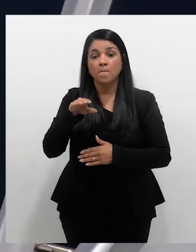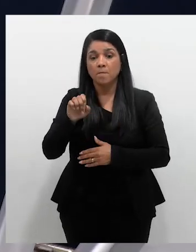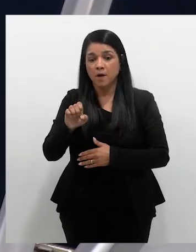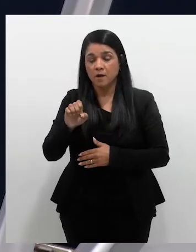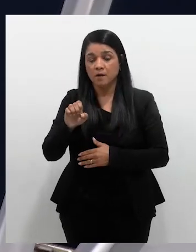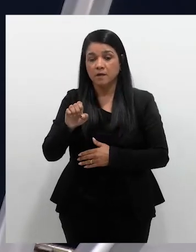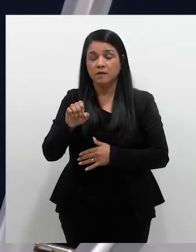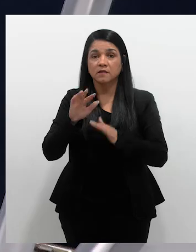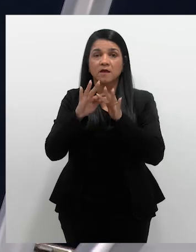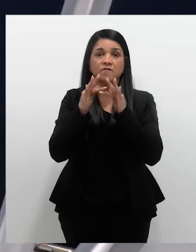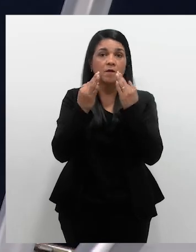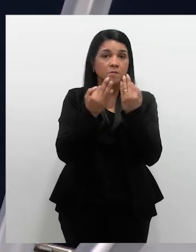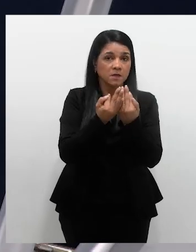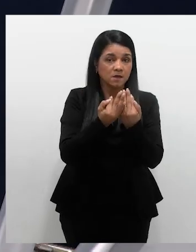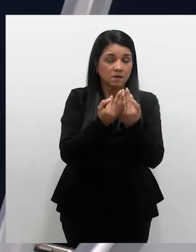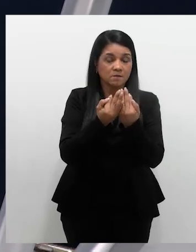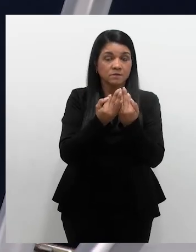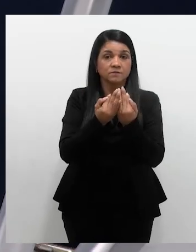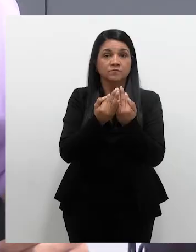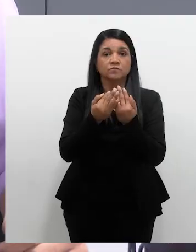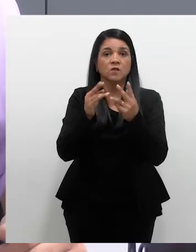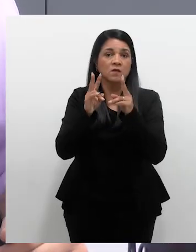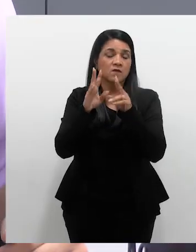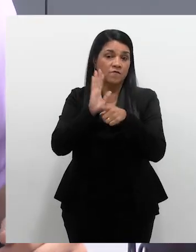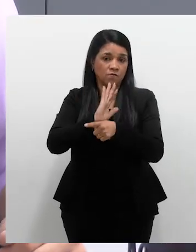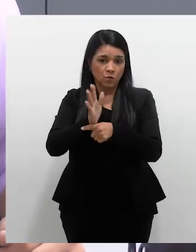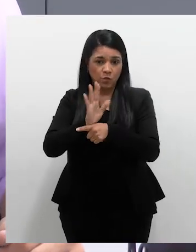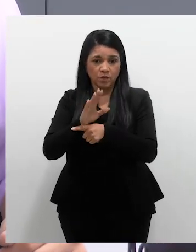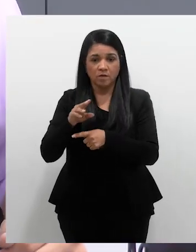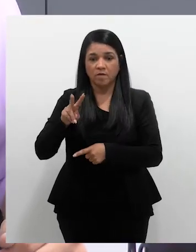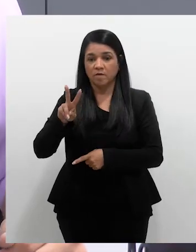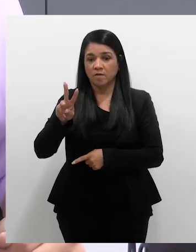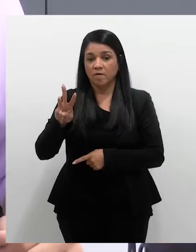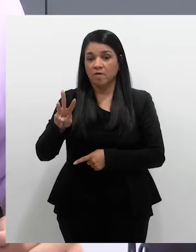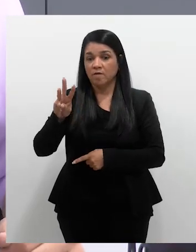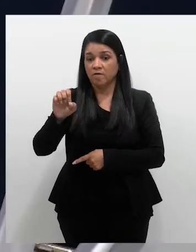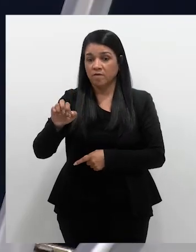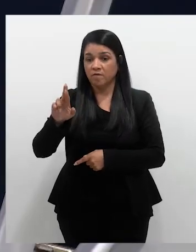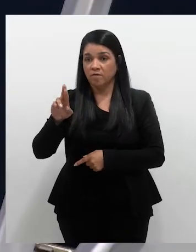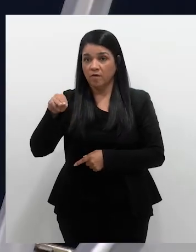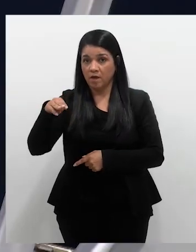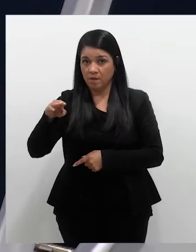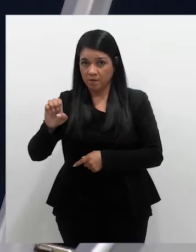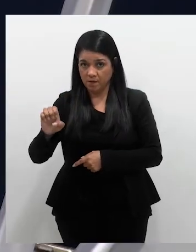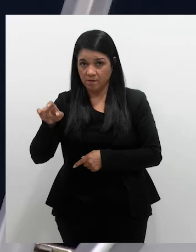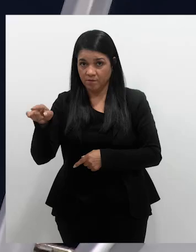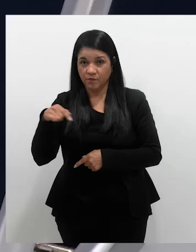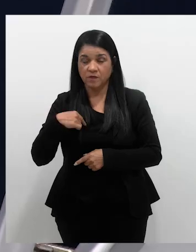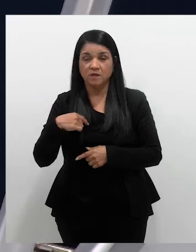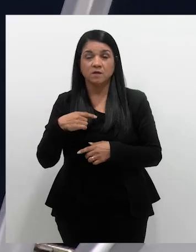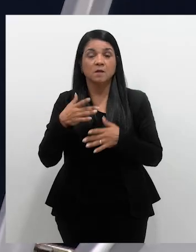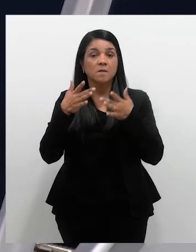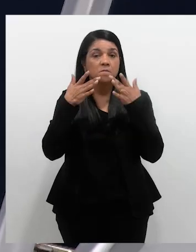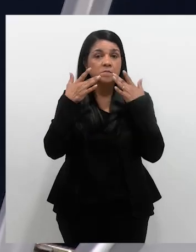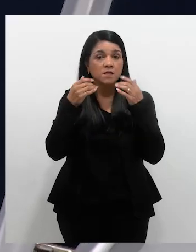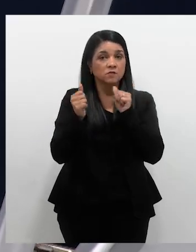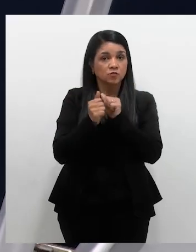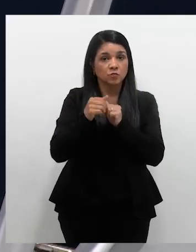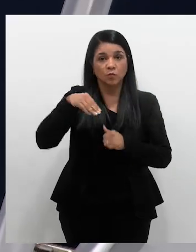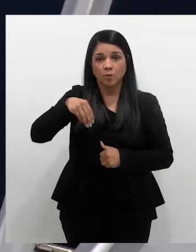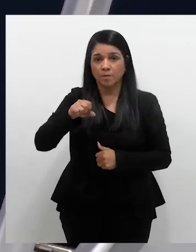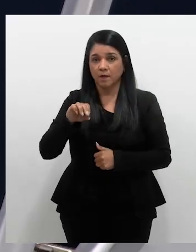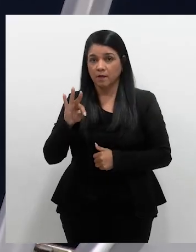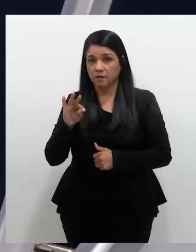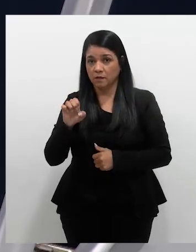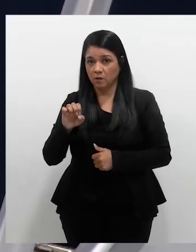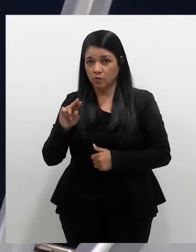da Alice Wegman em Família. 2016, ano de Olimpíadas. Eu já tinha feito peça com o Matheus Souza, que é